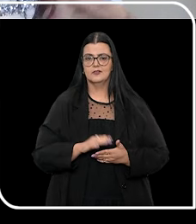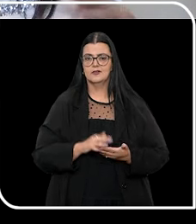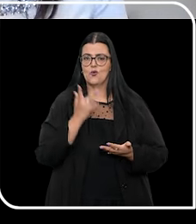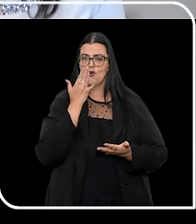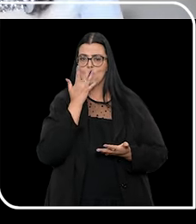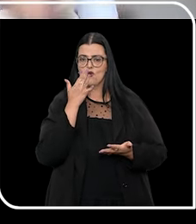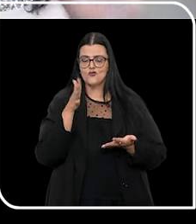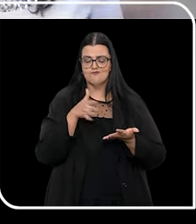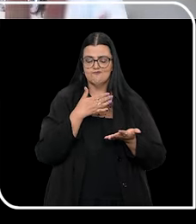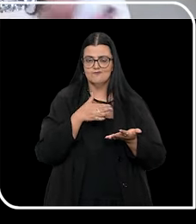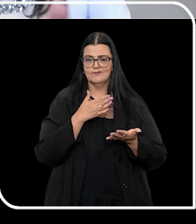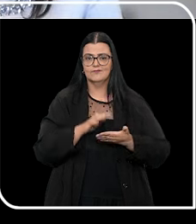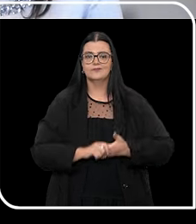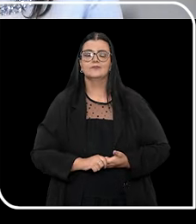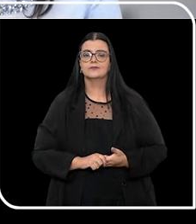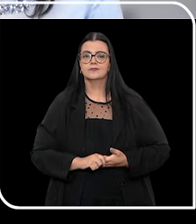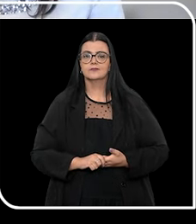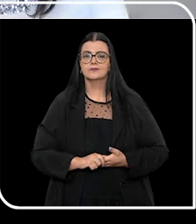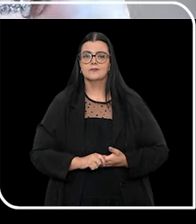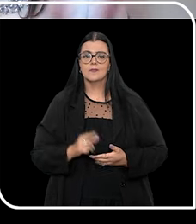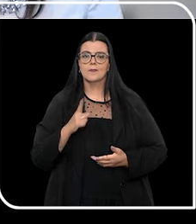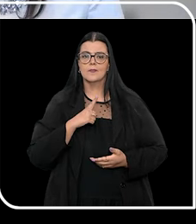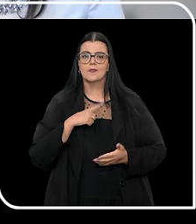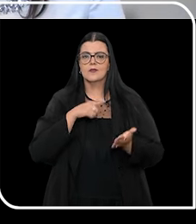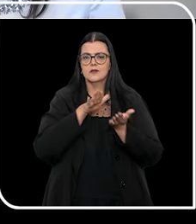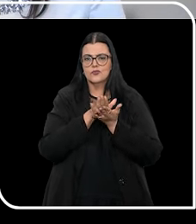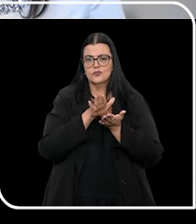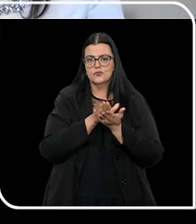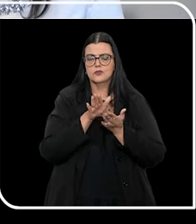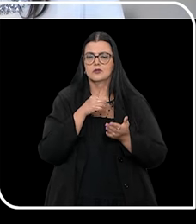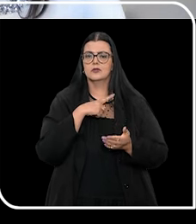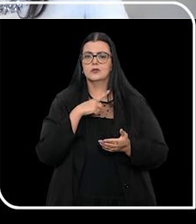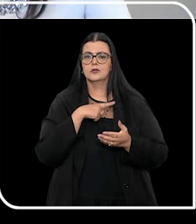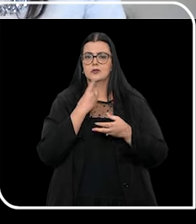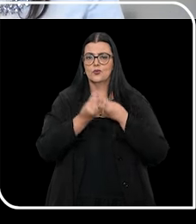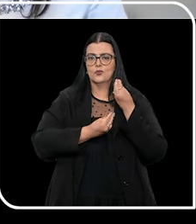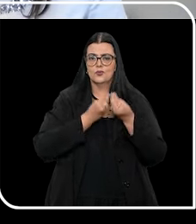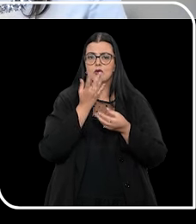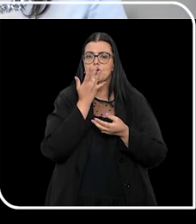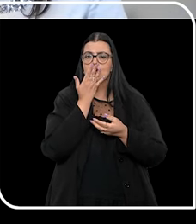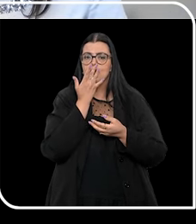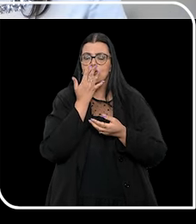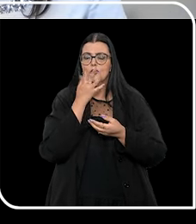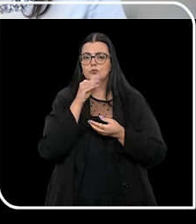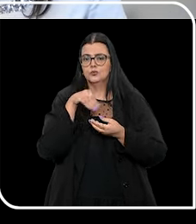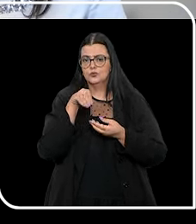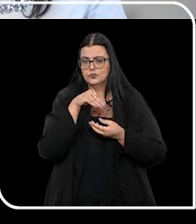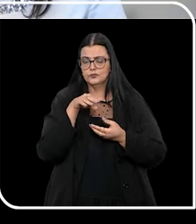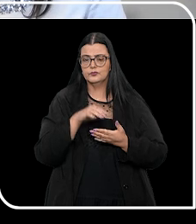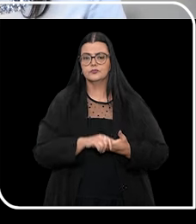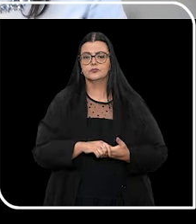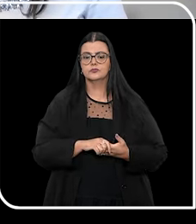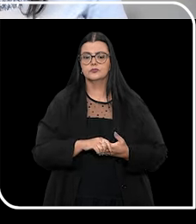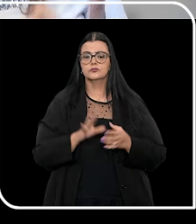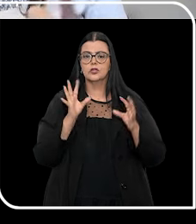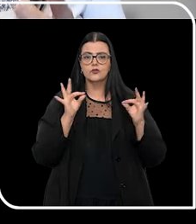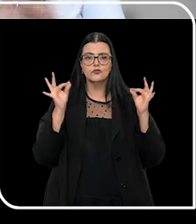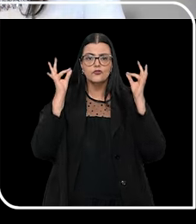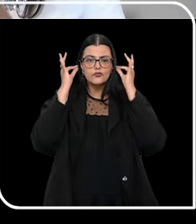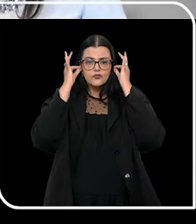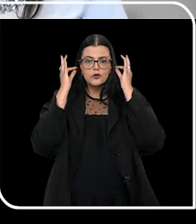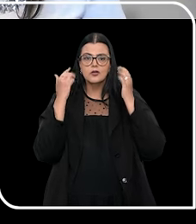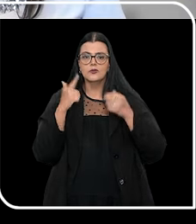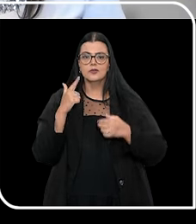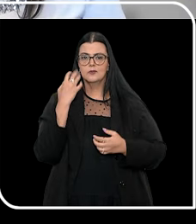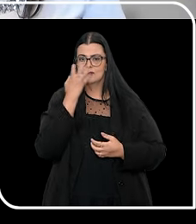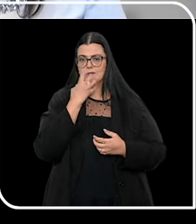2 3 anos é bem coloridinho é de um de uma editora que tem vários com essa coisas coloridinho assim o o